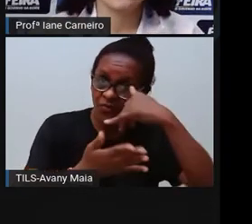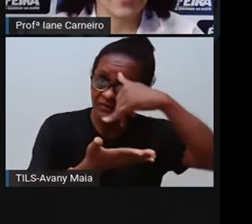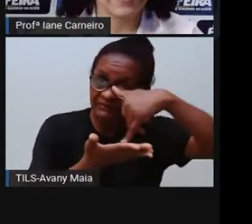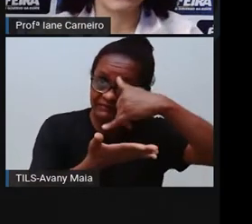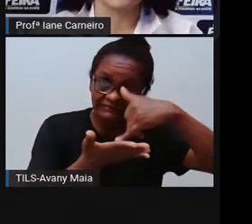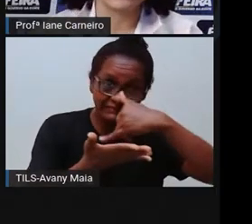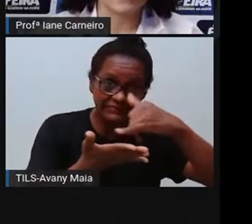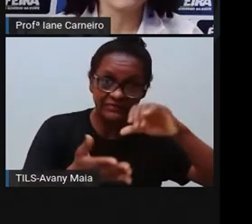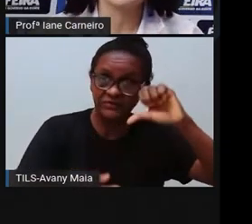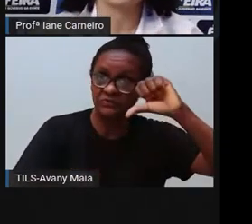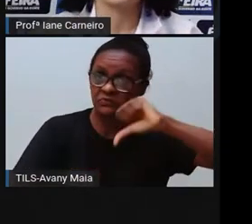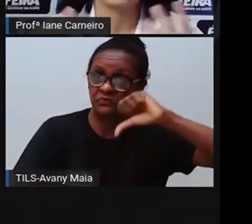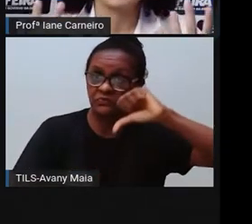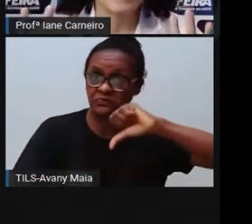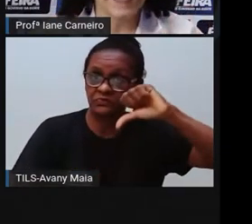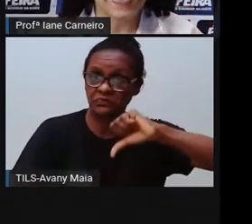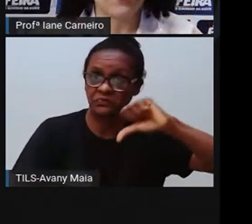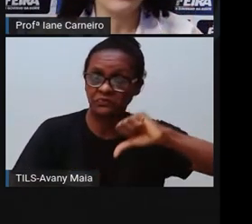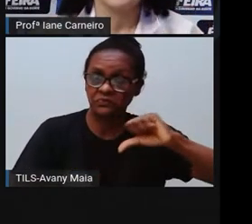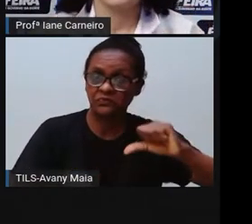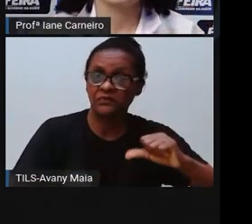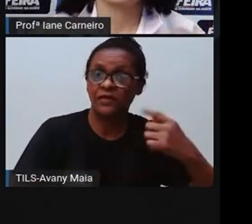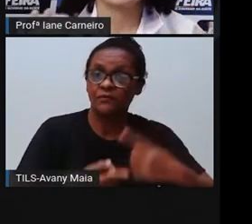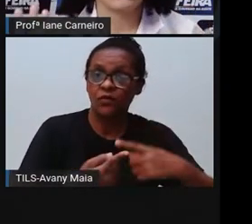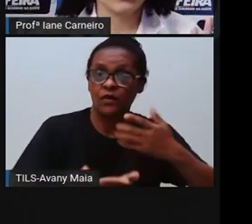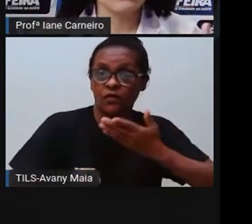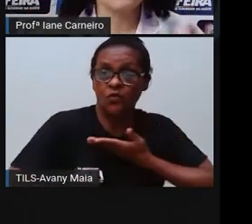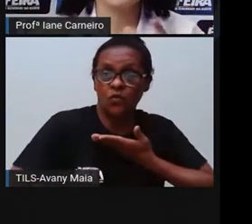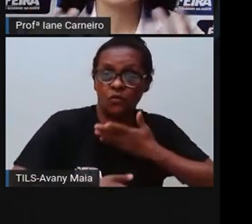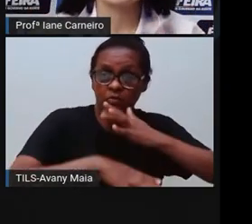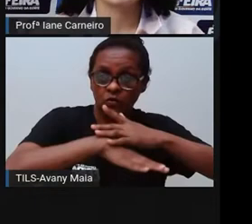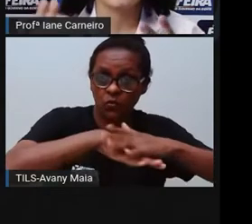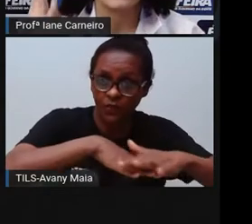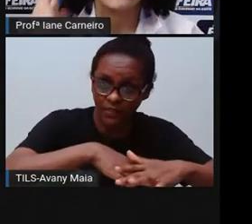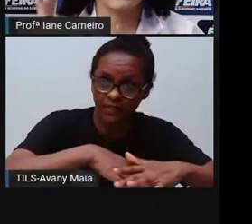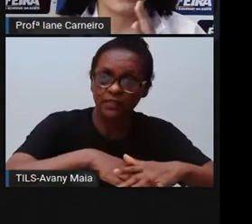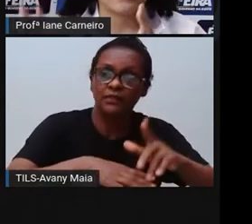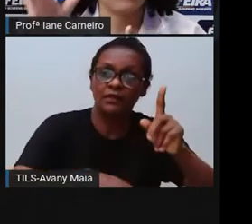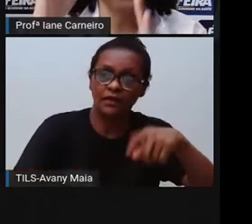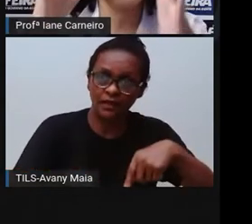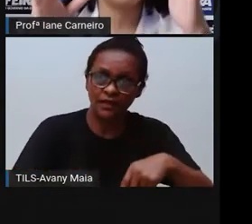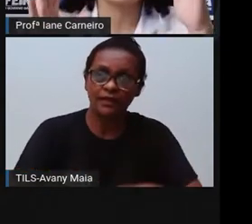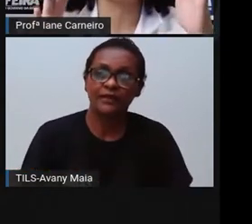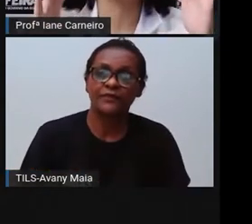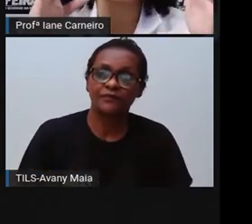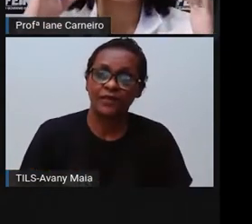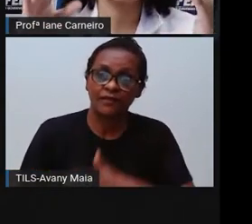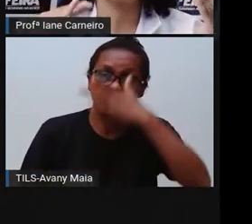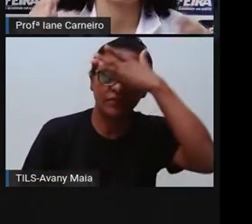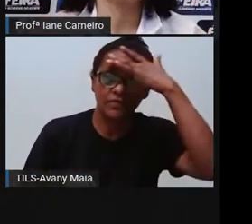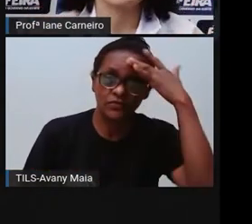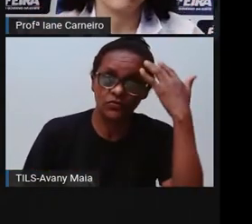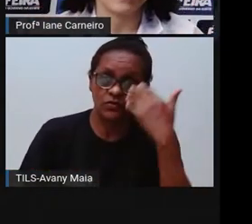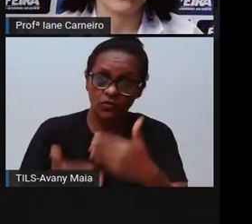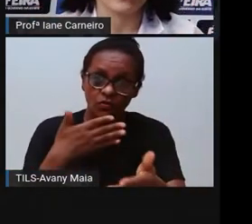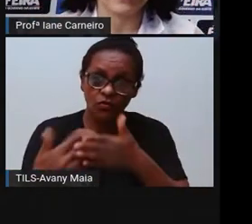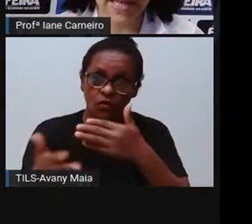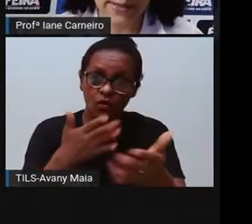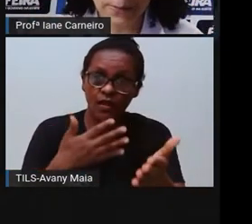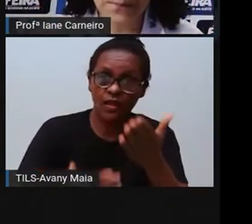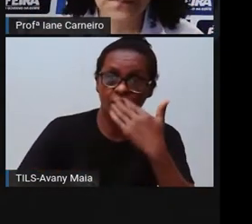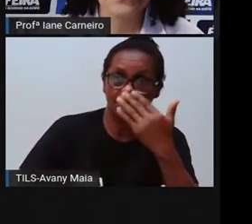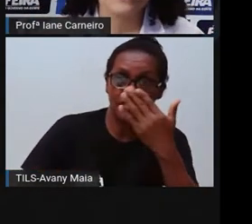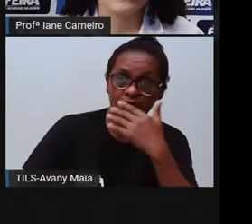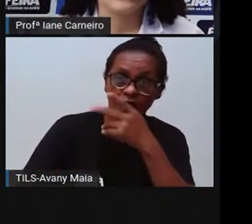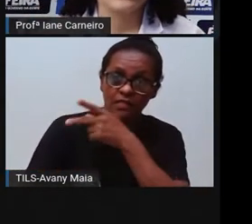corpo adoece, tá certo? Então, o ideal é que todo mundo consiga se alimentar, ó, equilibrando todo esse tipo de alimento, tá